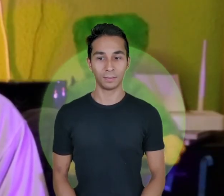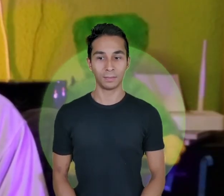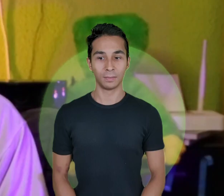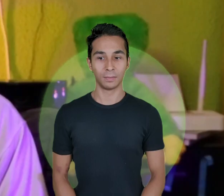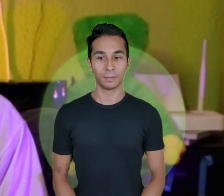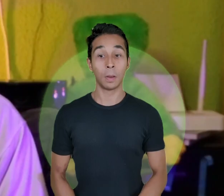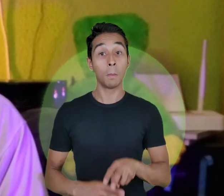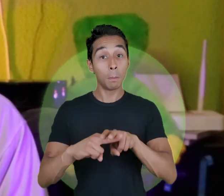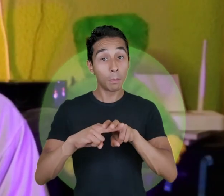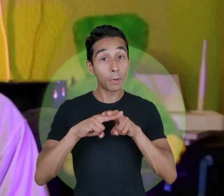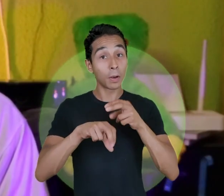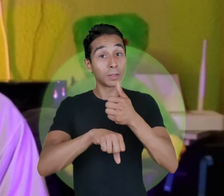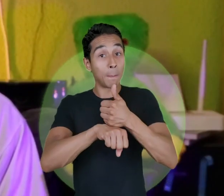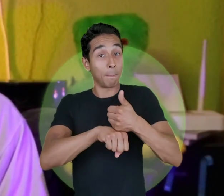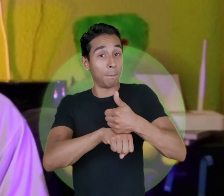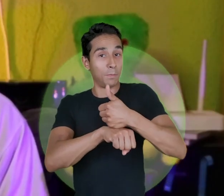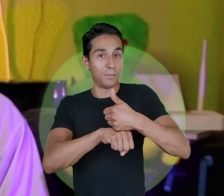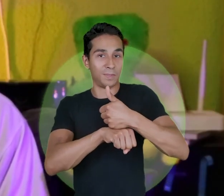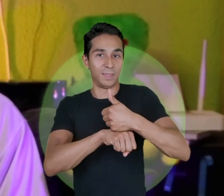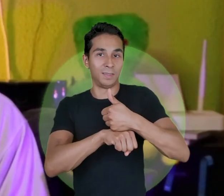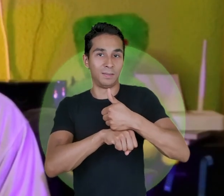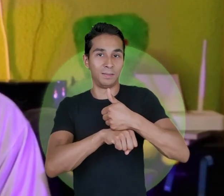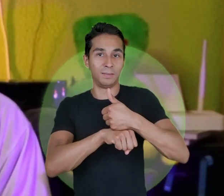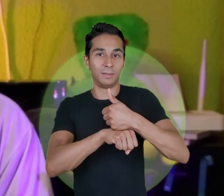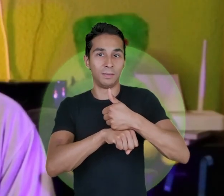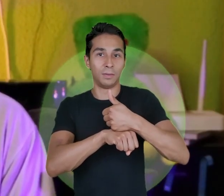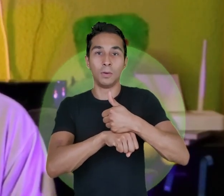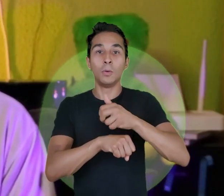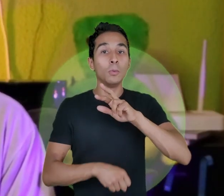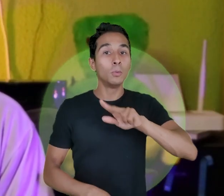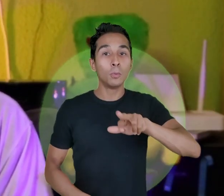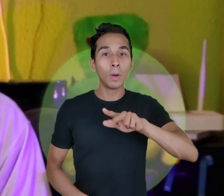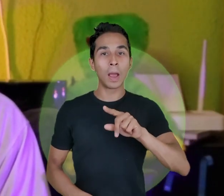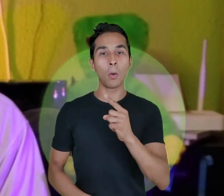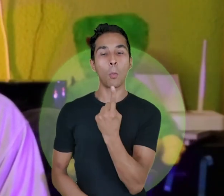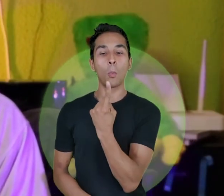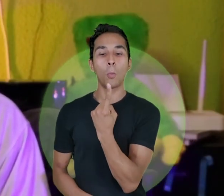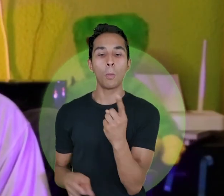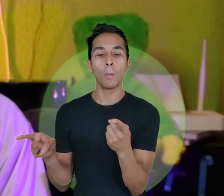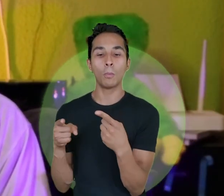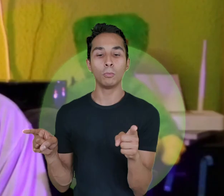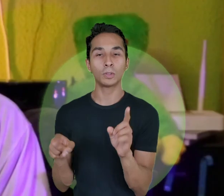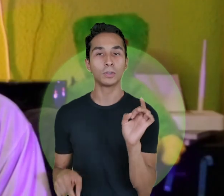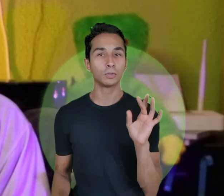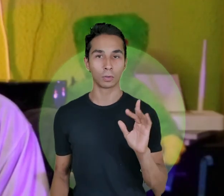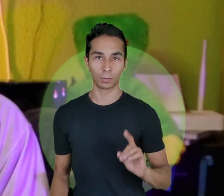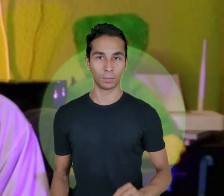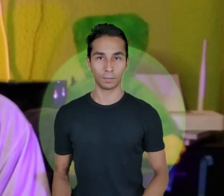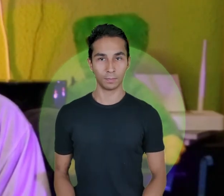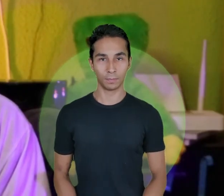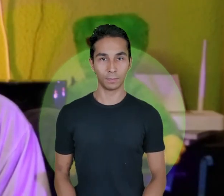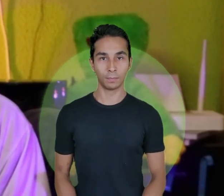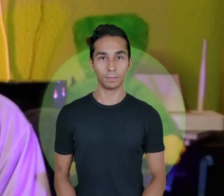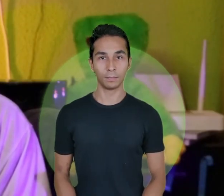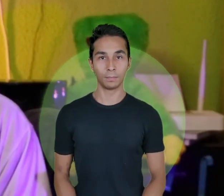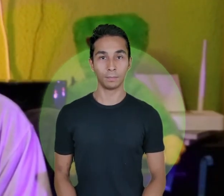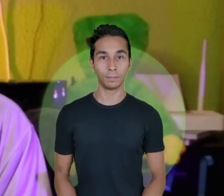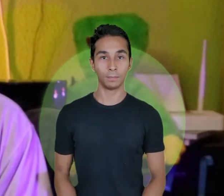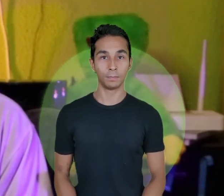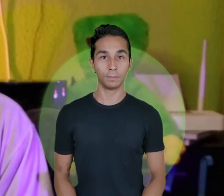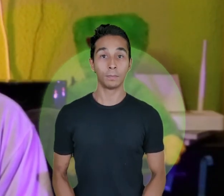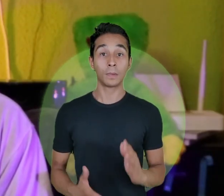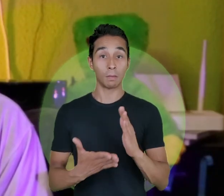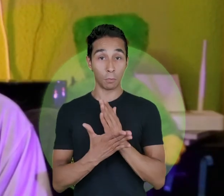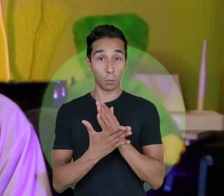de uma carreira, né? A gente não está falando de apenas uma música ou porque a gente vê muitos artistas aí, muitos músicos, né?